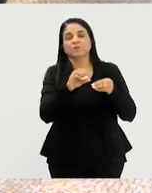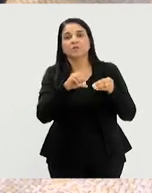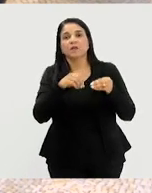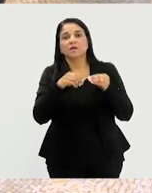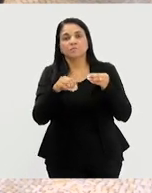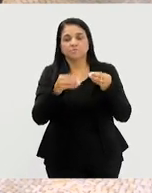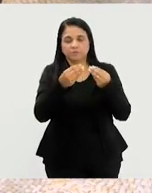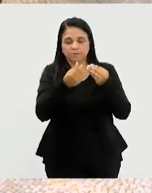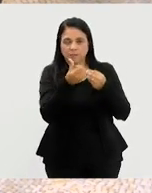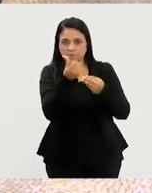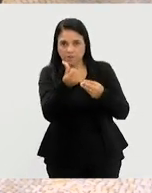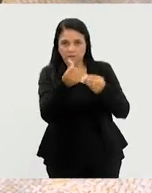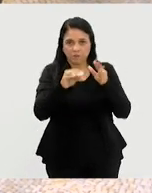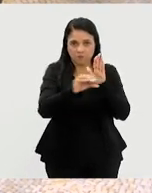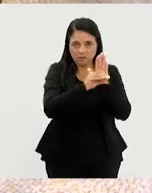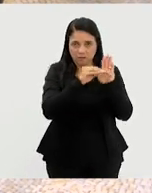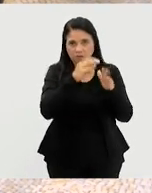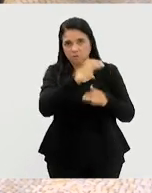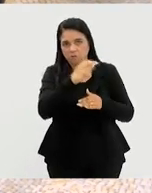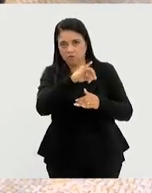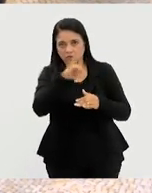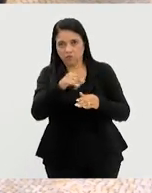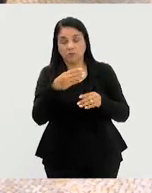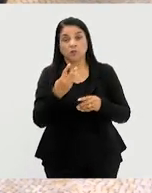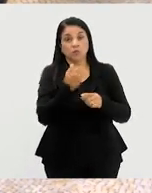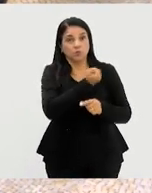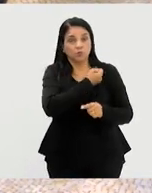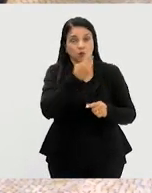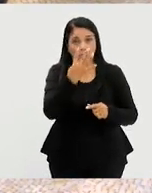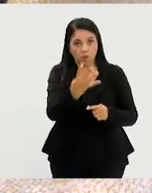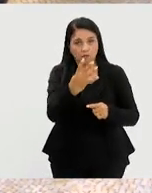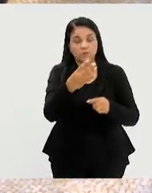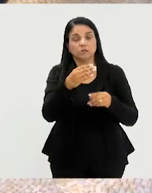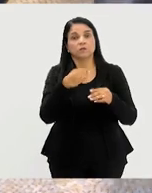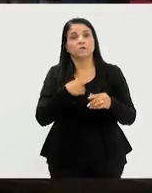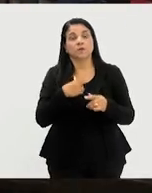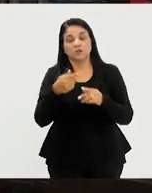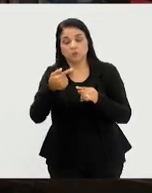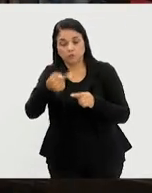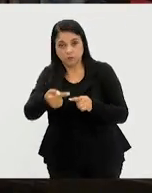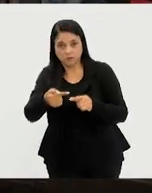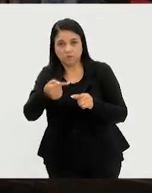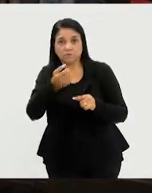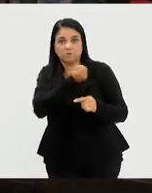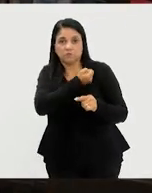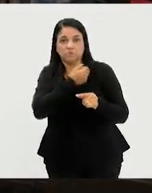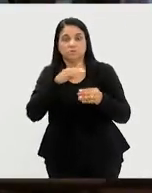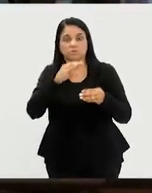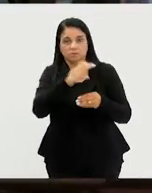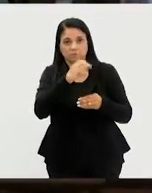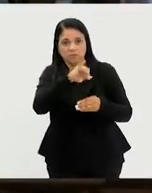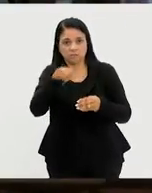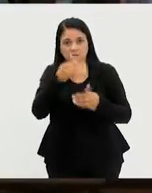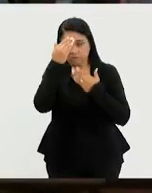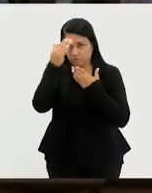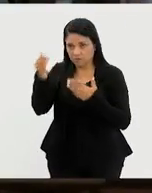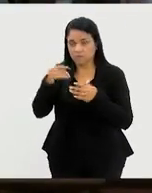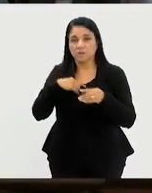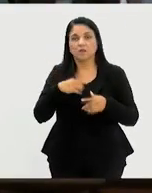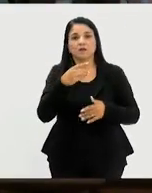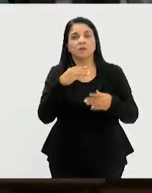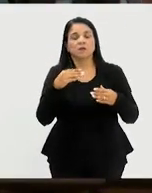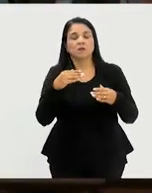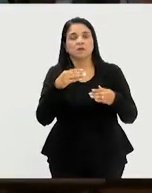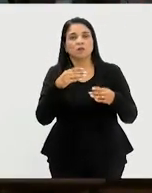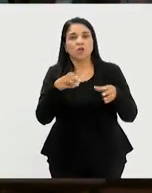ccj e número pela Emenda número da ccj obrigado pela comissão de saúde Deputado tand